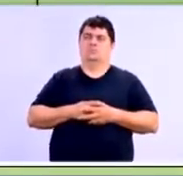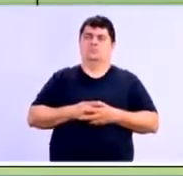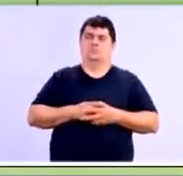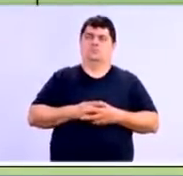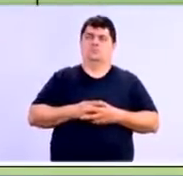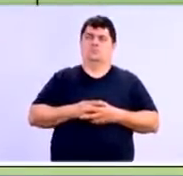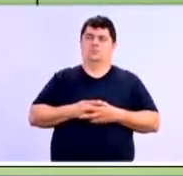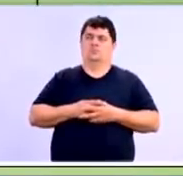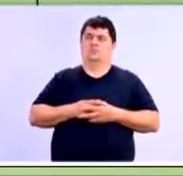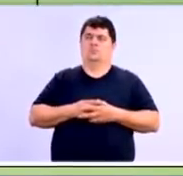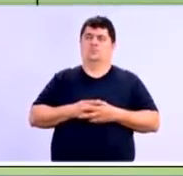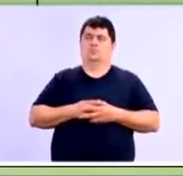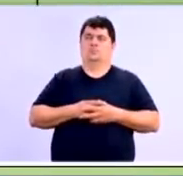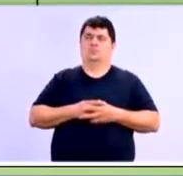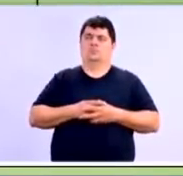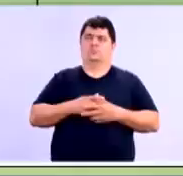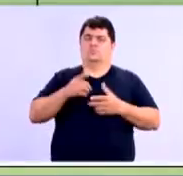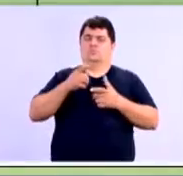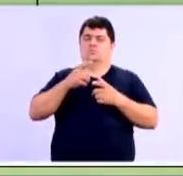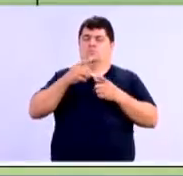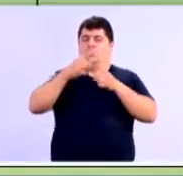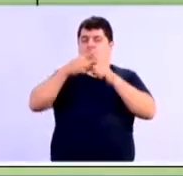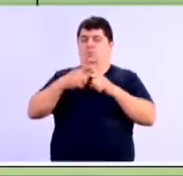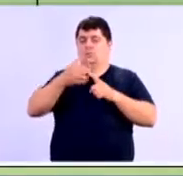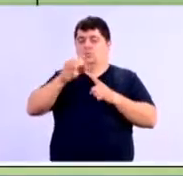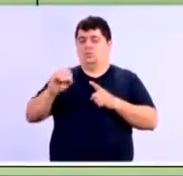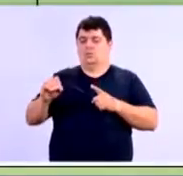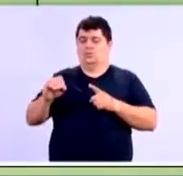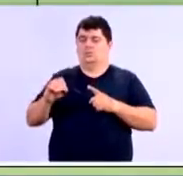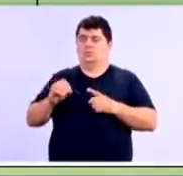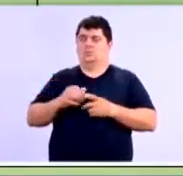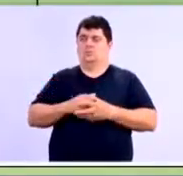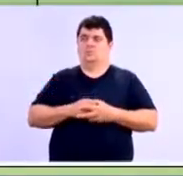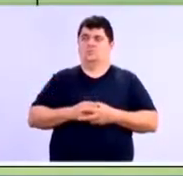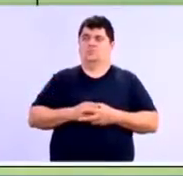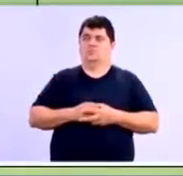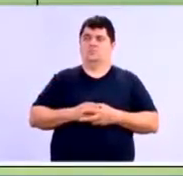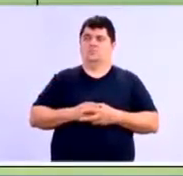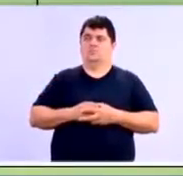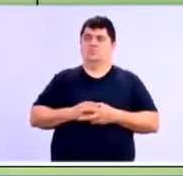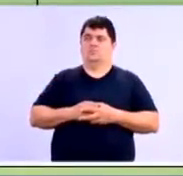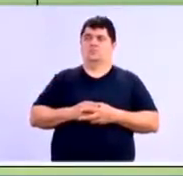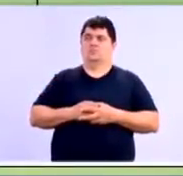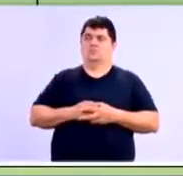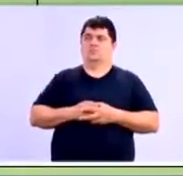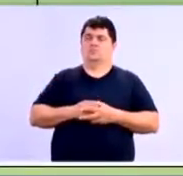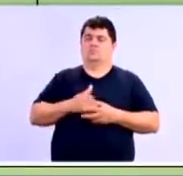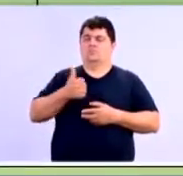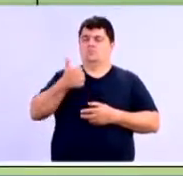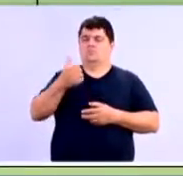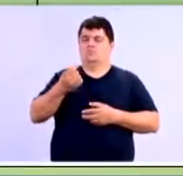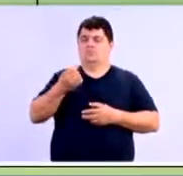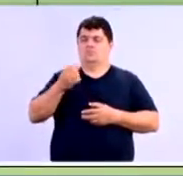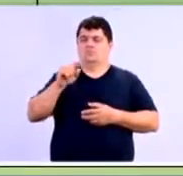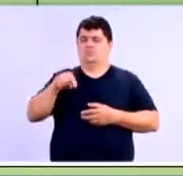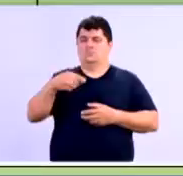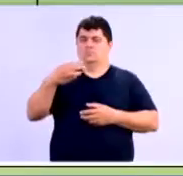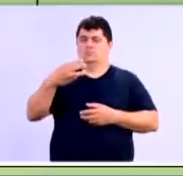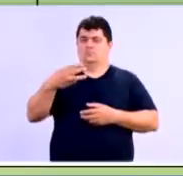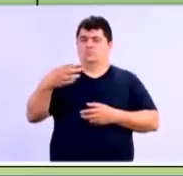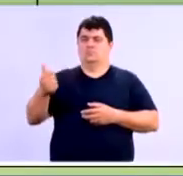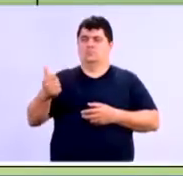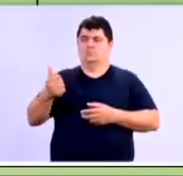0,1631. Correto? Para eu achar o percentual tem que fazer o quê? Vezes 100. Que vai dar igual a